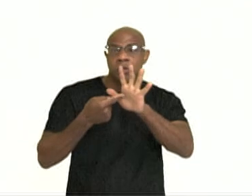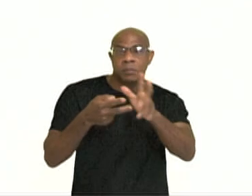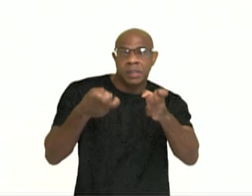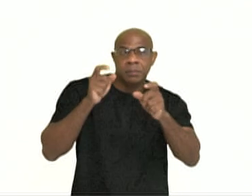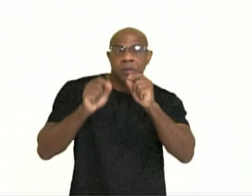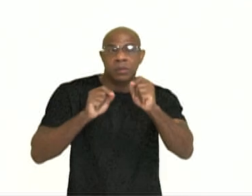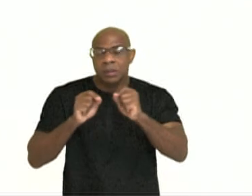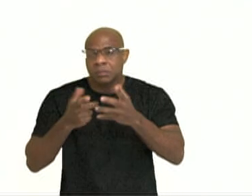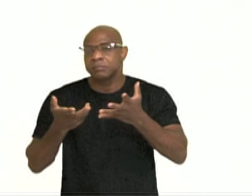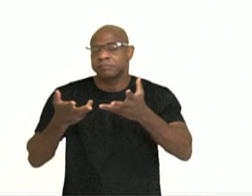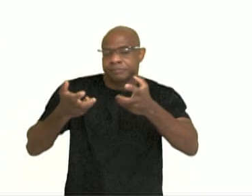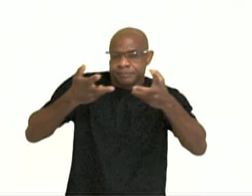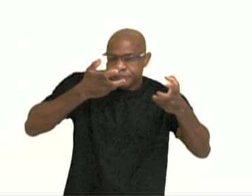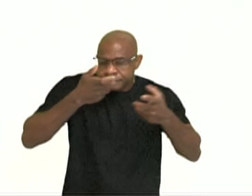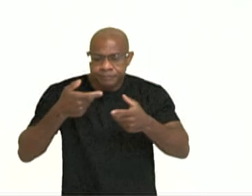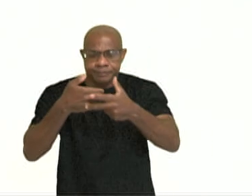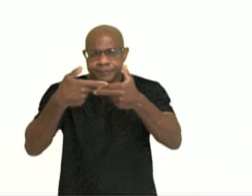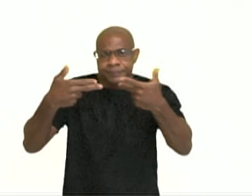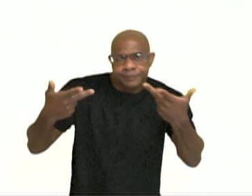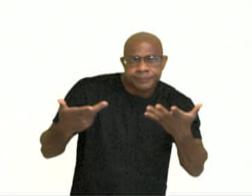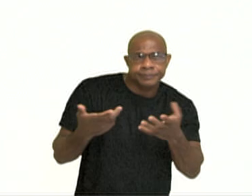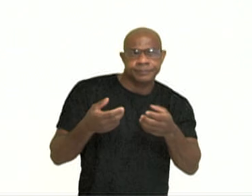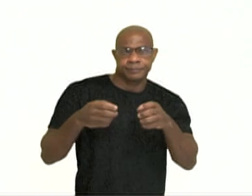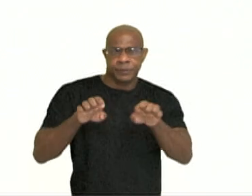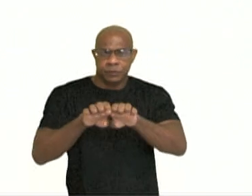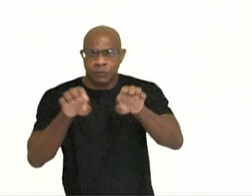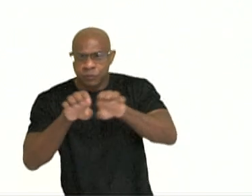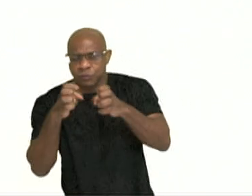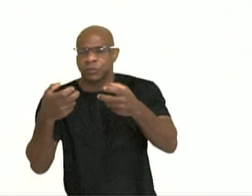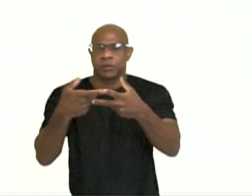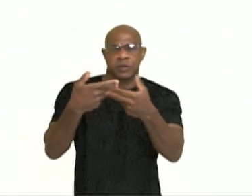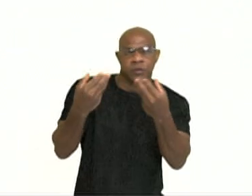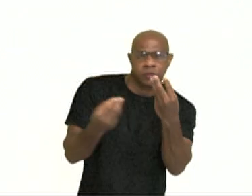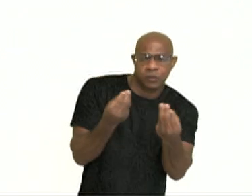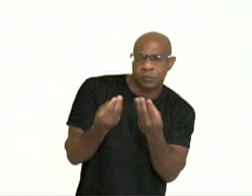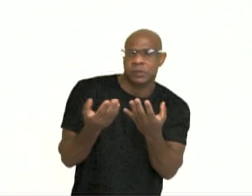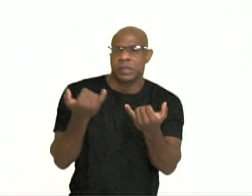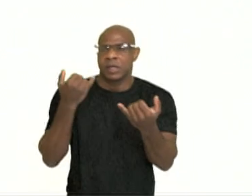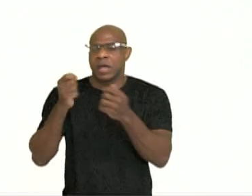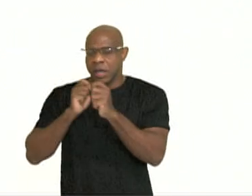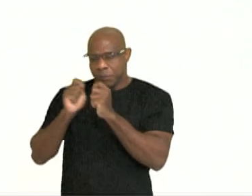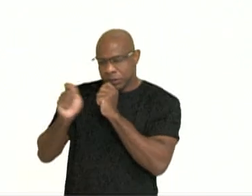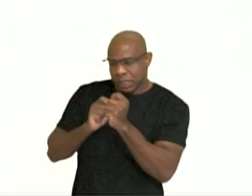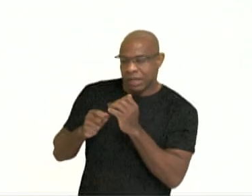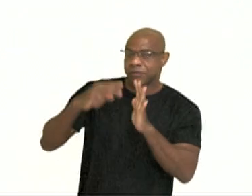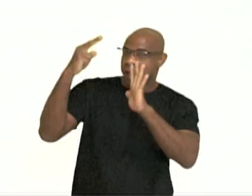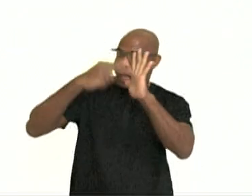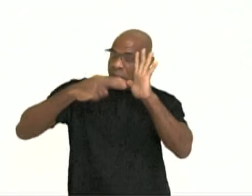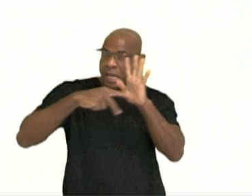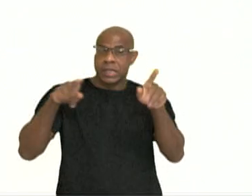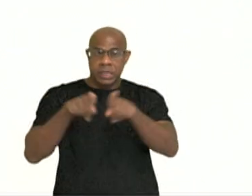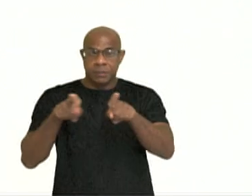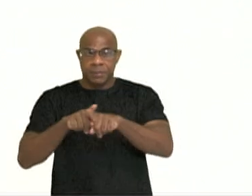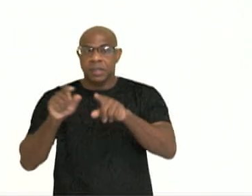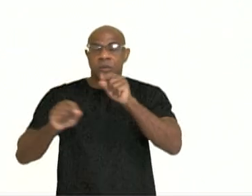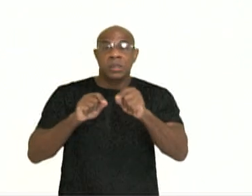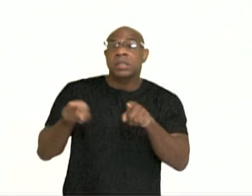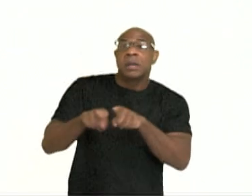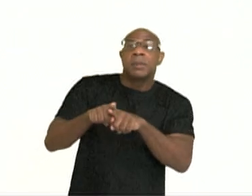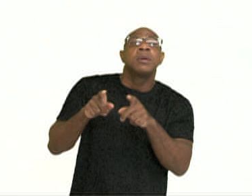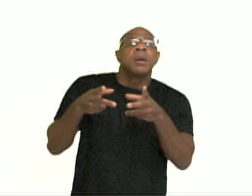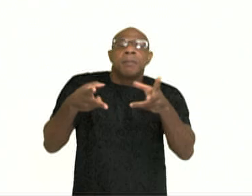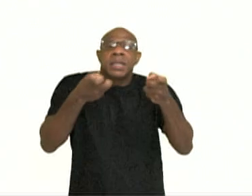e analisar os elementos constitutivos de uma reportagem, ler a reportagem e